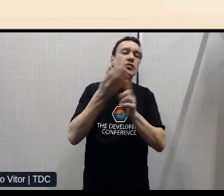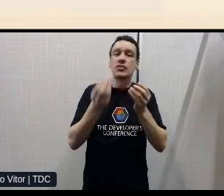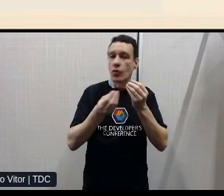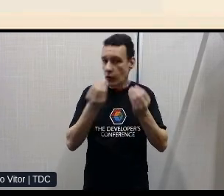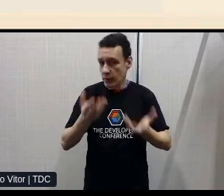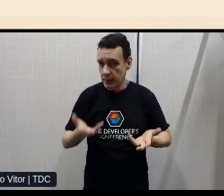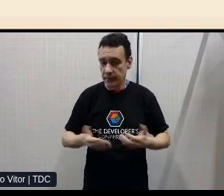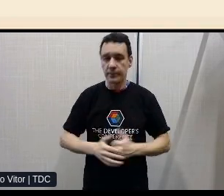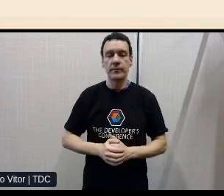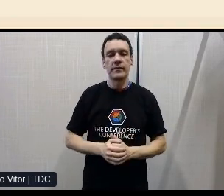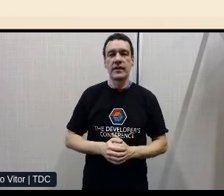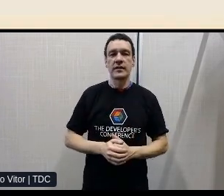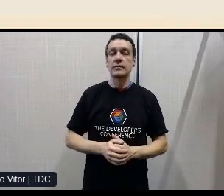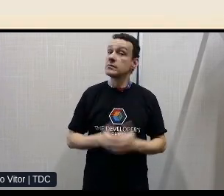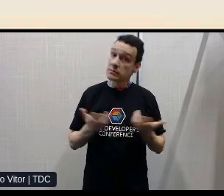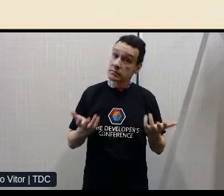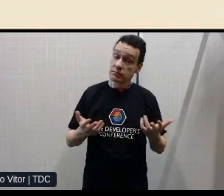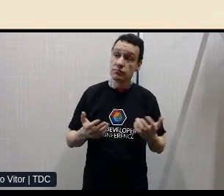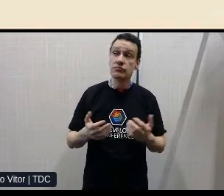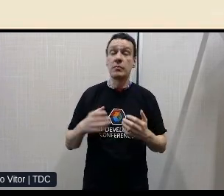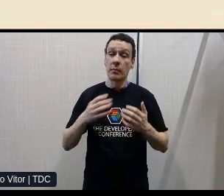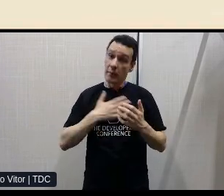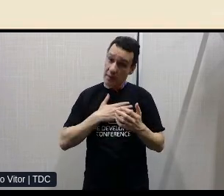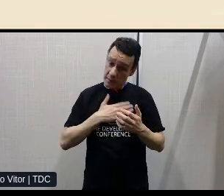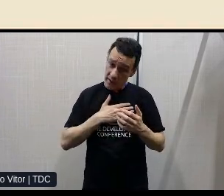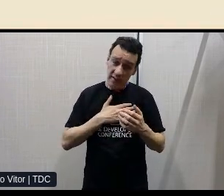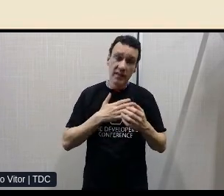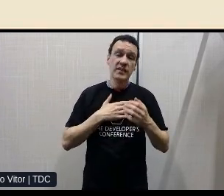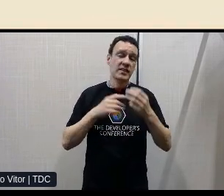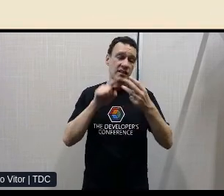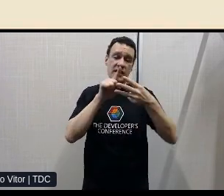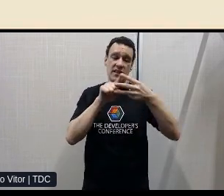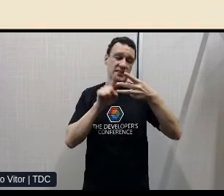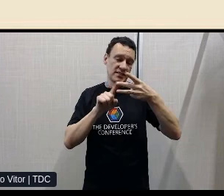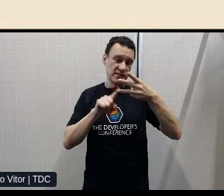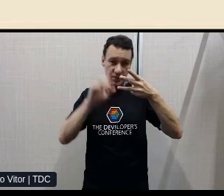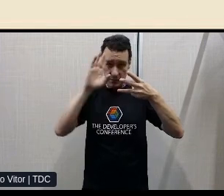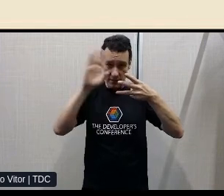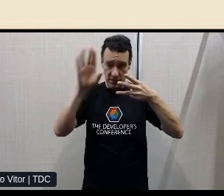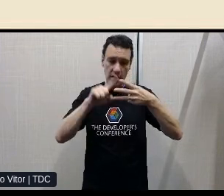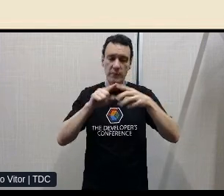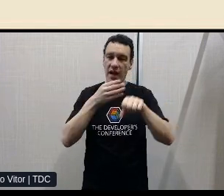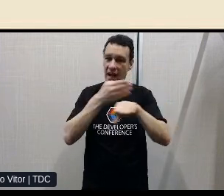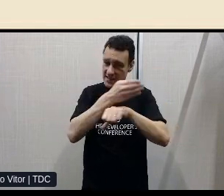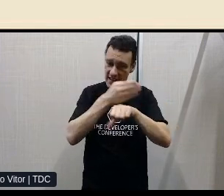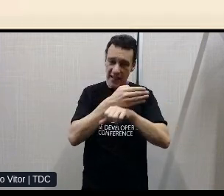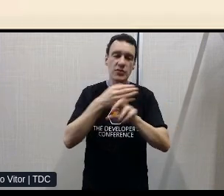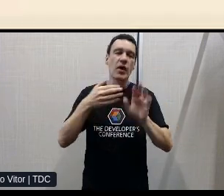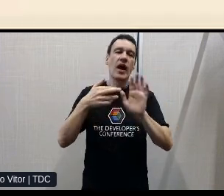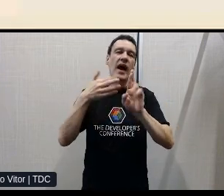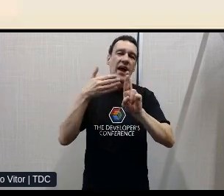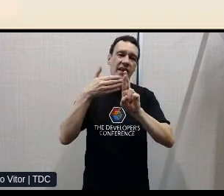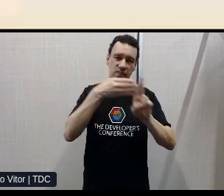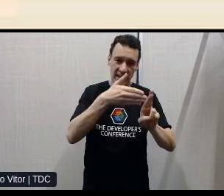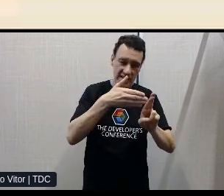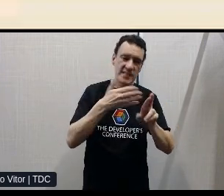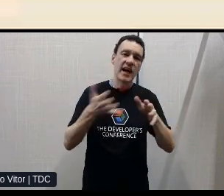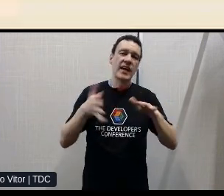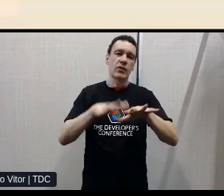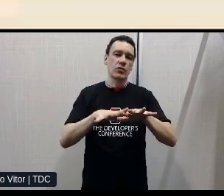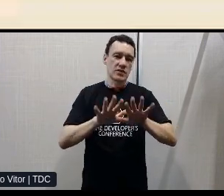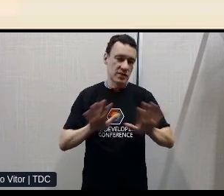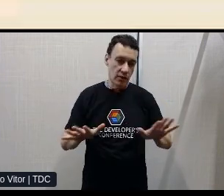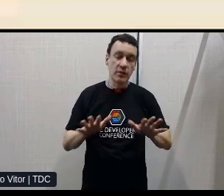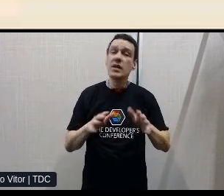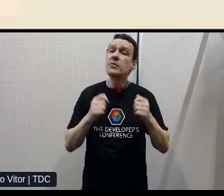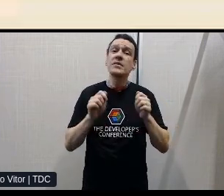próximo? Eu acho que são 3 pontos principais: o acesso, referência e inclusão. A gente precisa dar acesso para